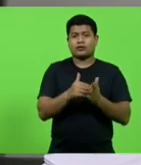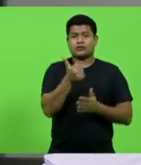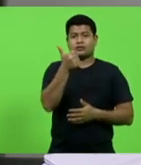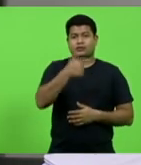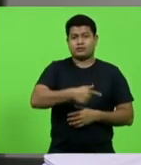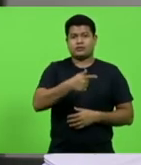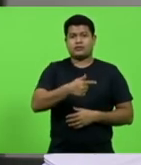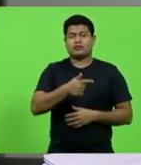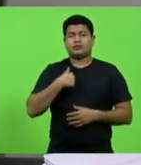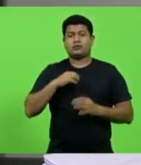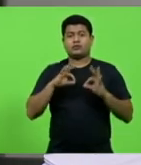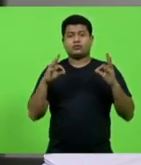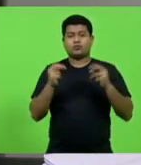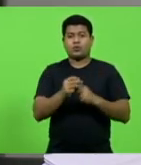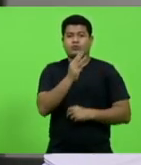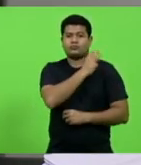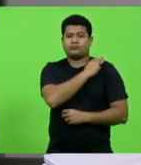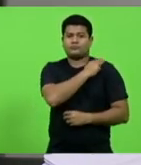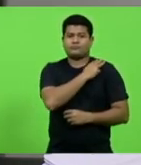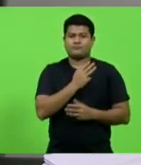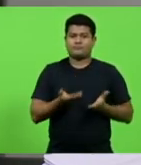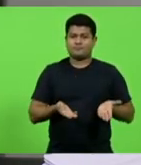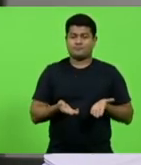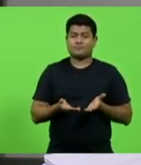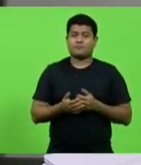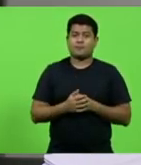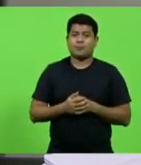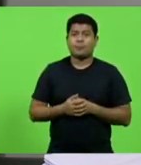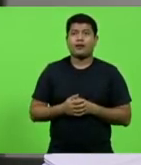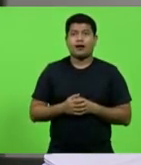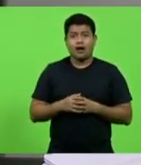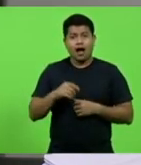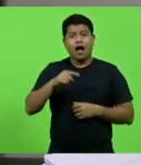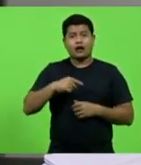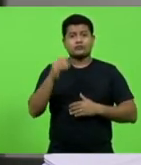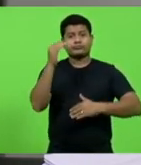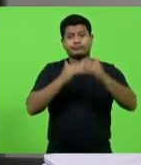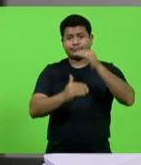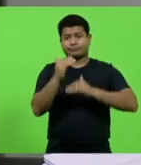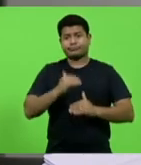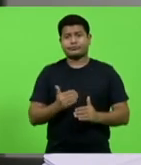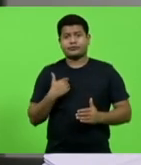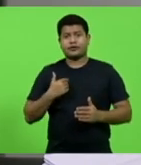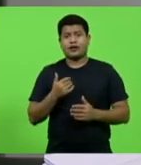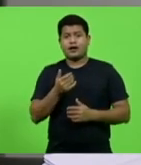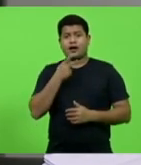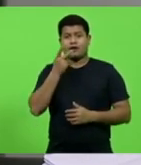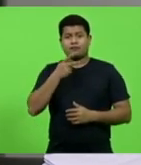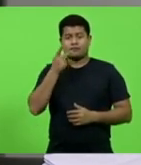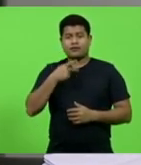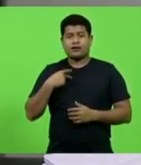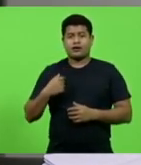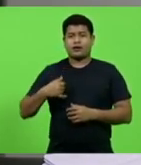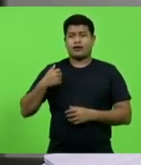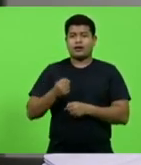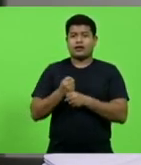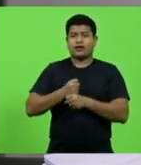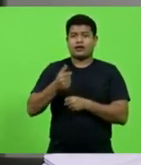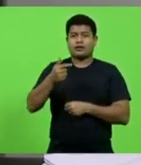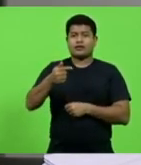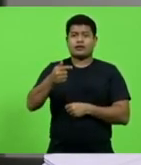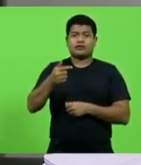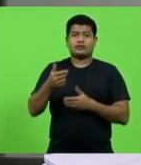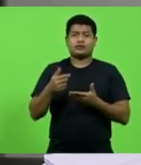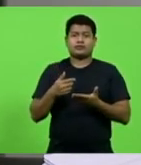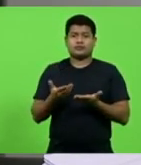ensino médio também, né? Aqui está regredindo. A lei fala em 7 anos o ensino obrigatório, senão ele é facultativo.